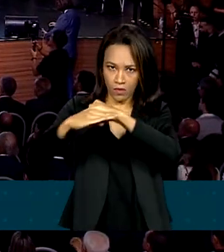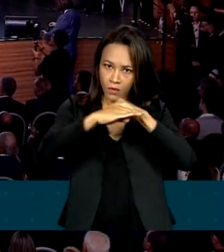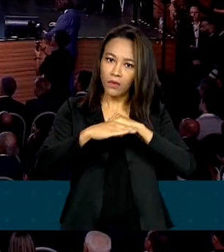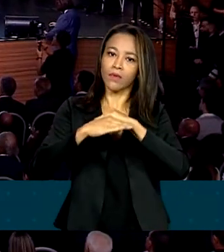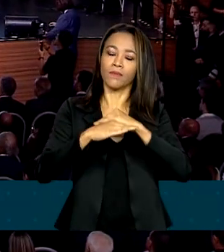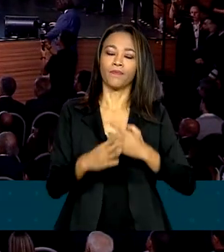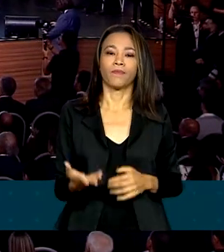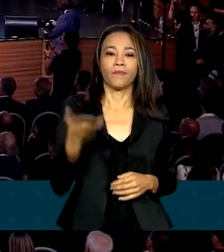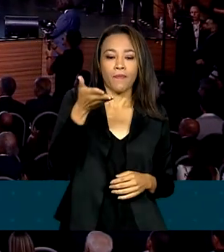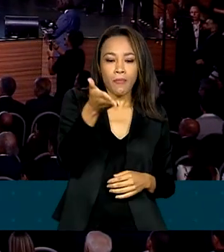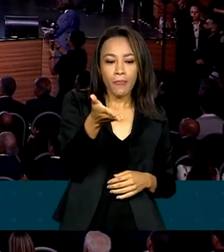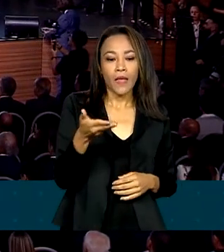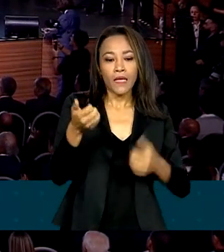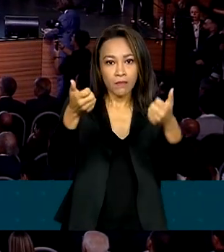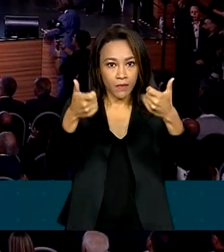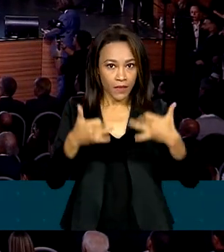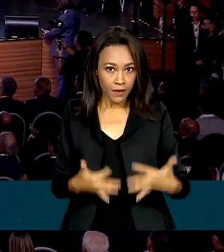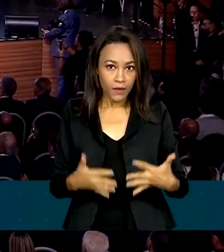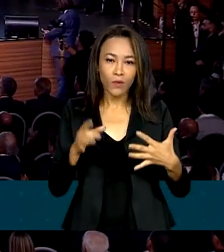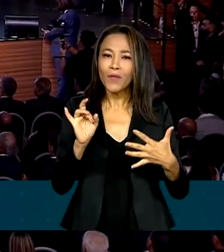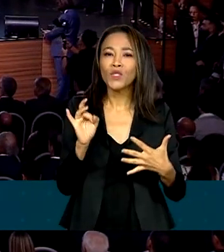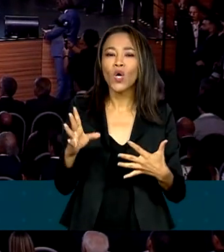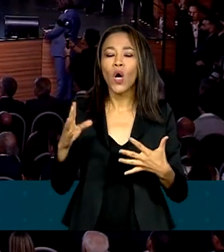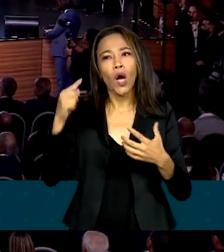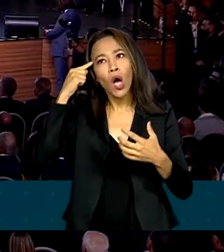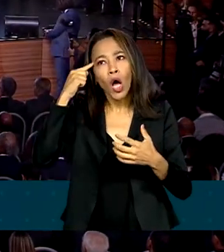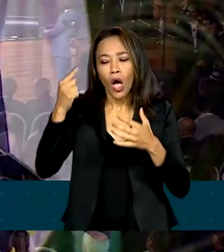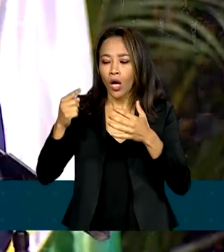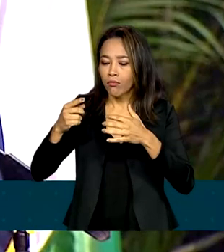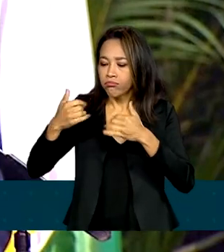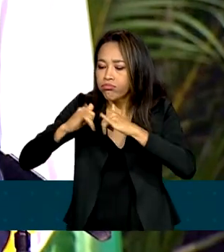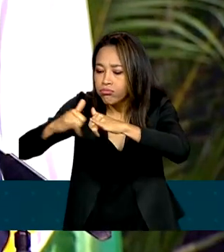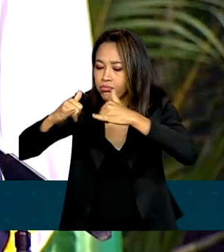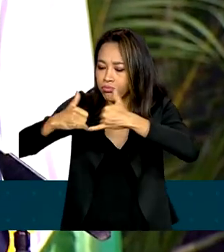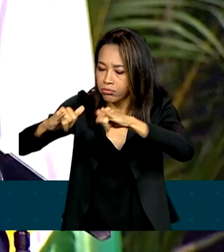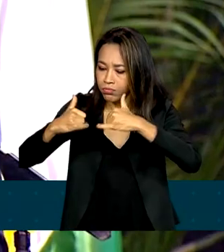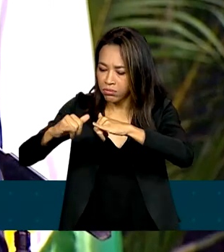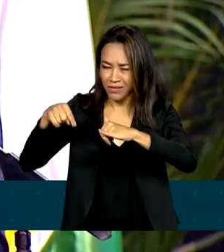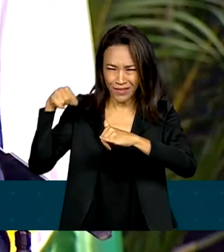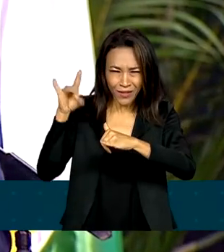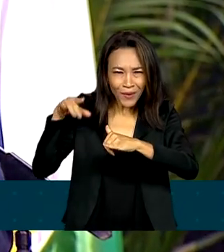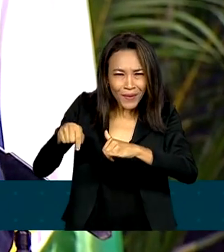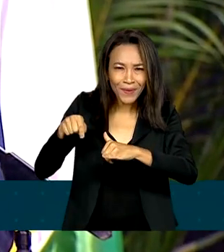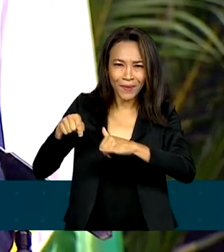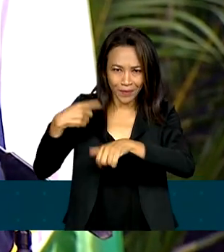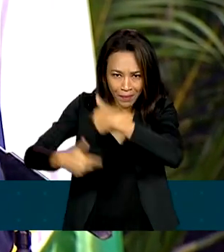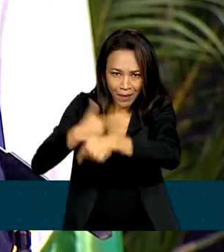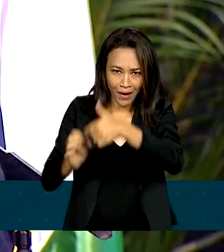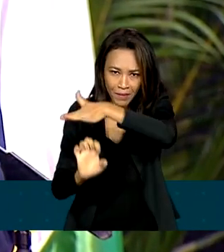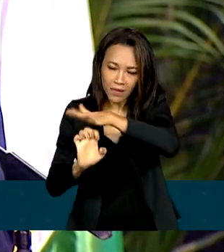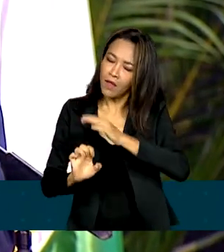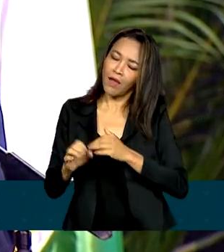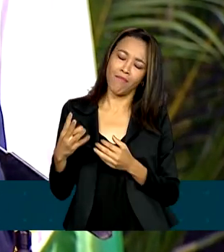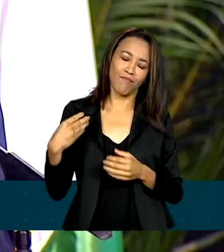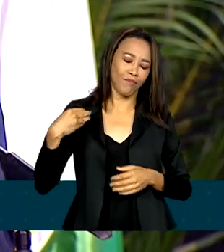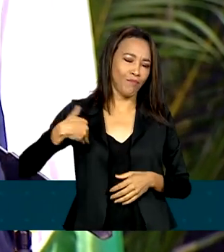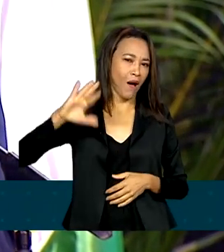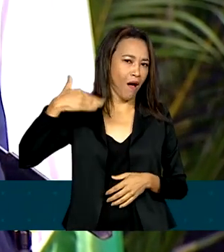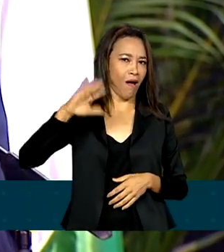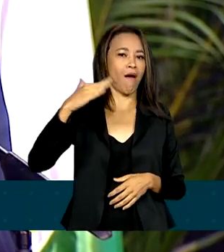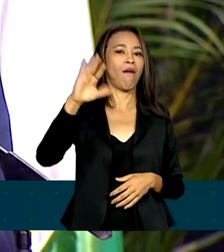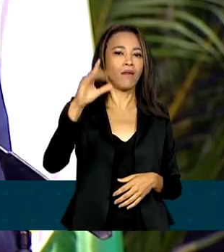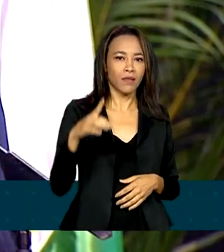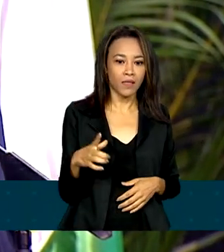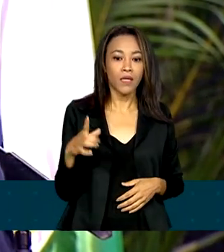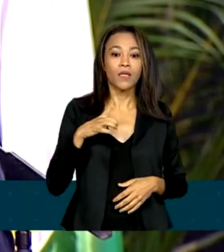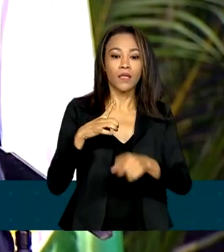A Itaipu não é uma mera geradora de energia. Itaipu é muito mais. É, antes de tudo, um exemplo de projeto